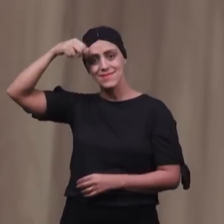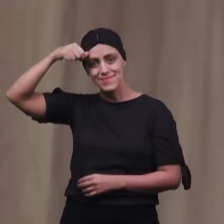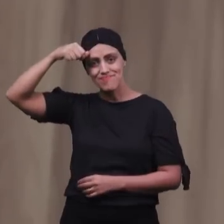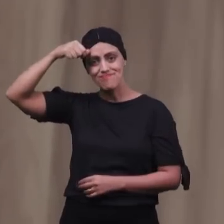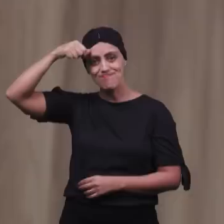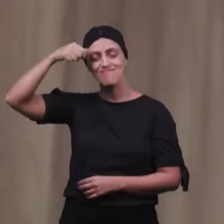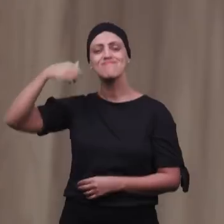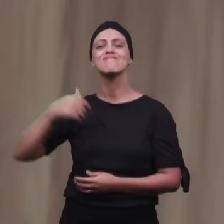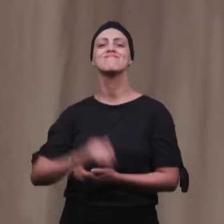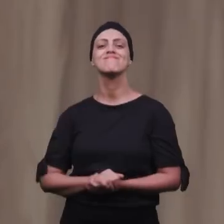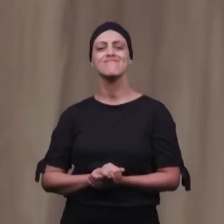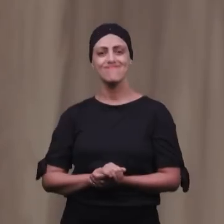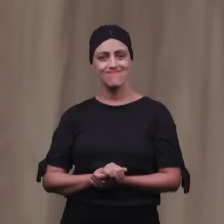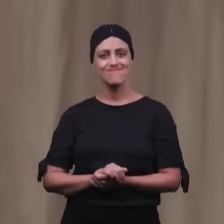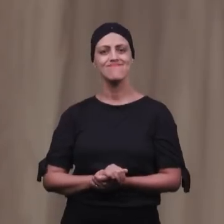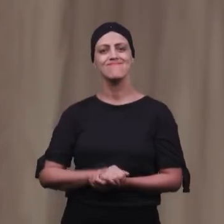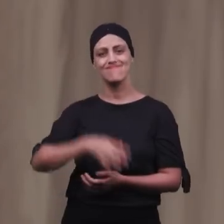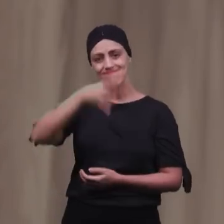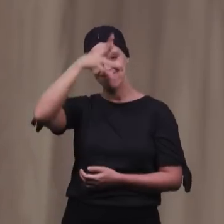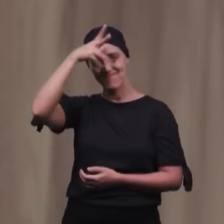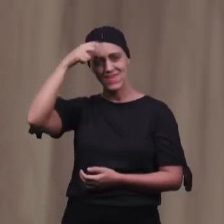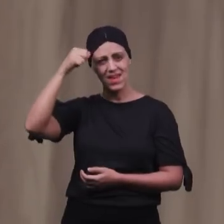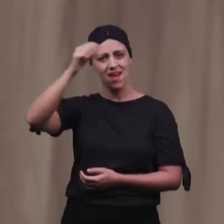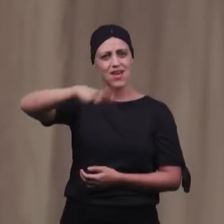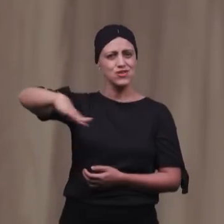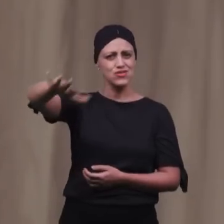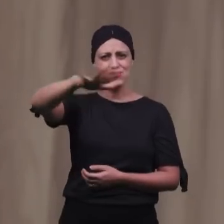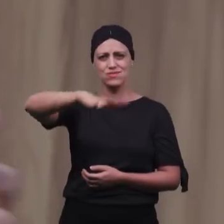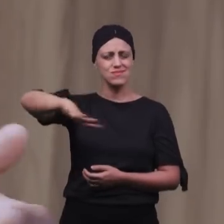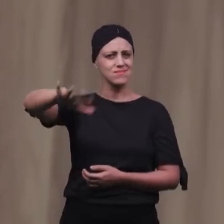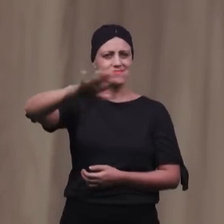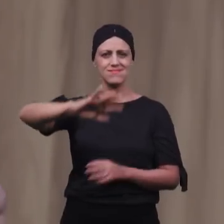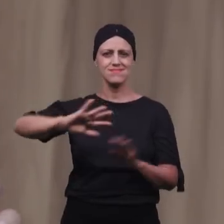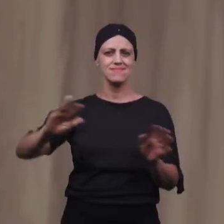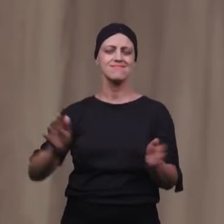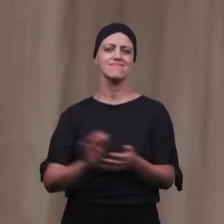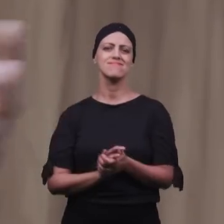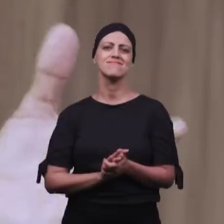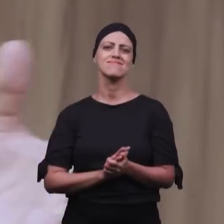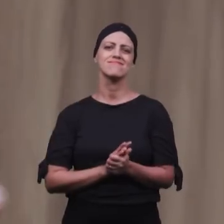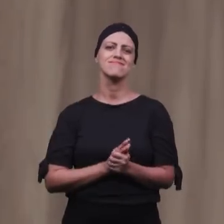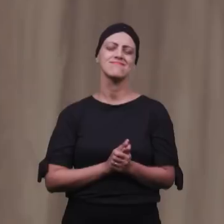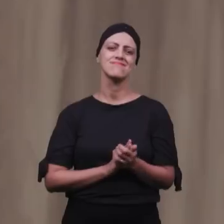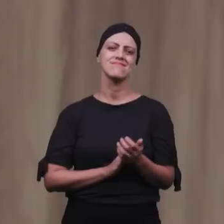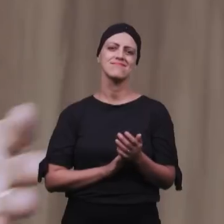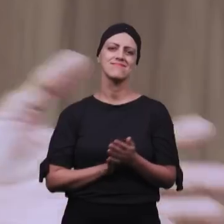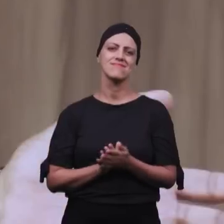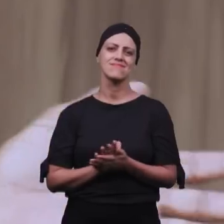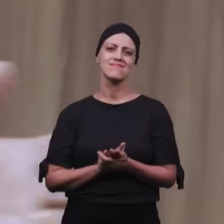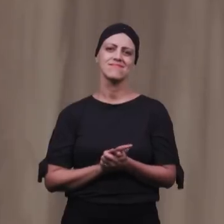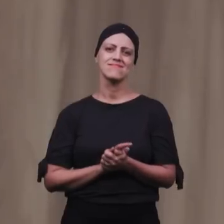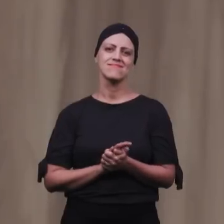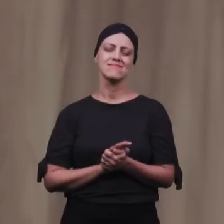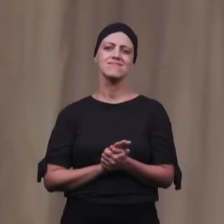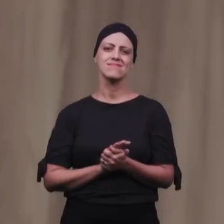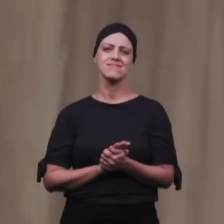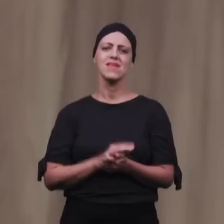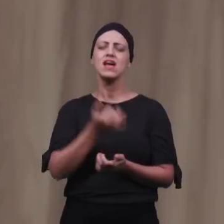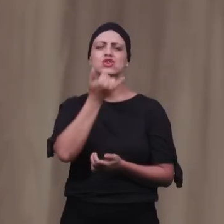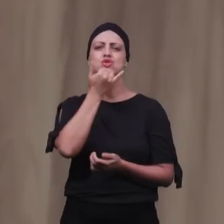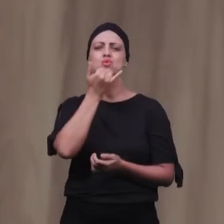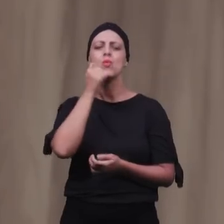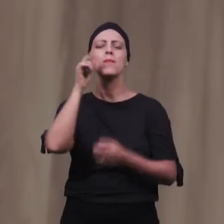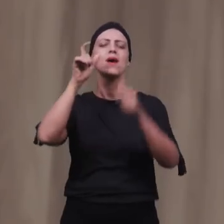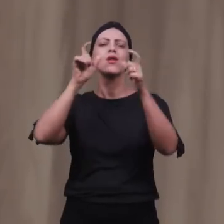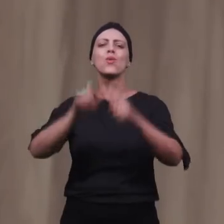assisti Manaus, Rondônia, né? Sempre naquela região não sei se alguém aqui conhece aquela